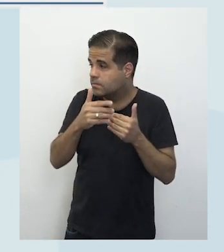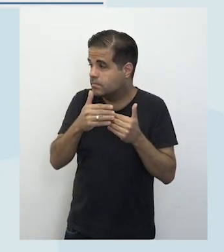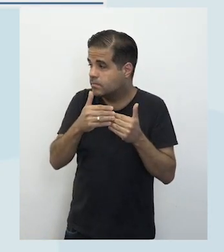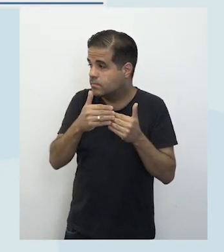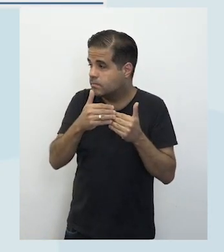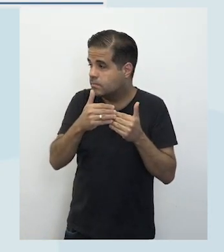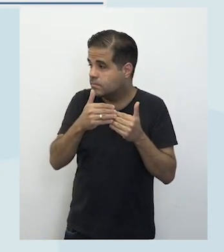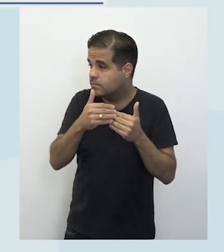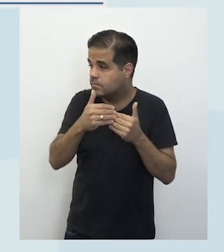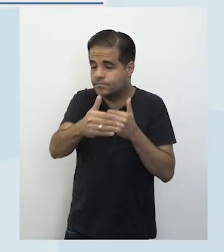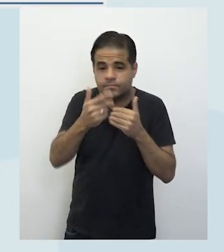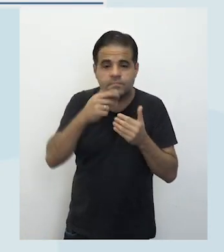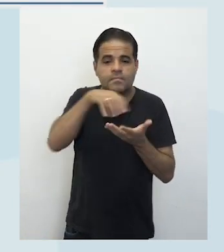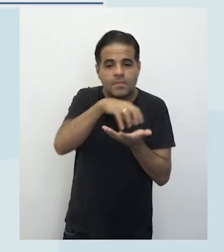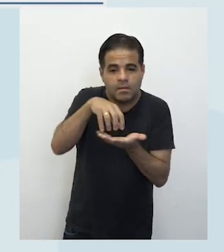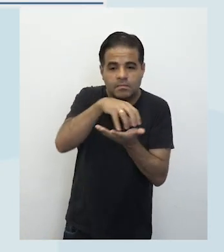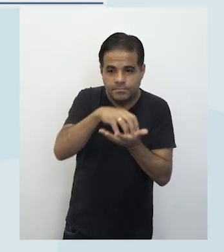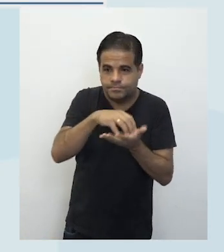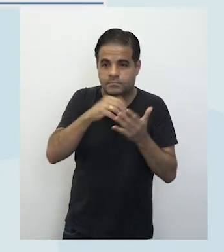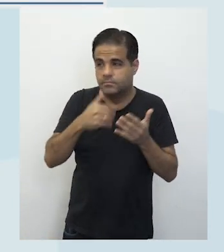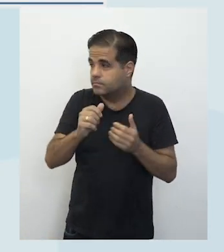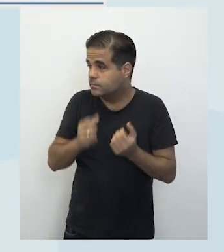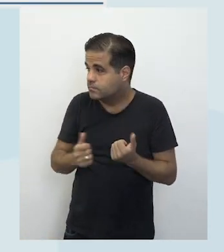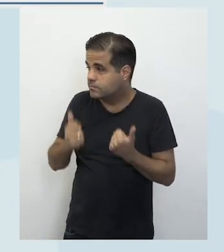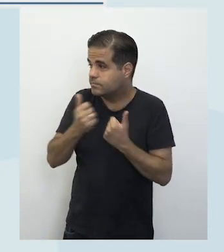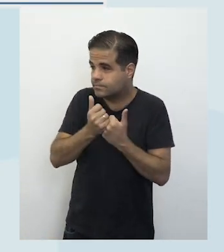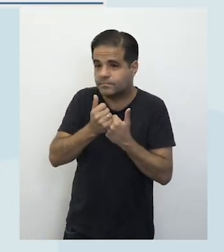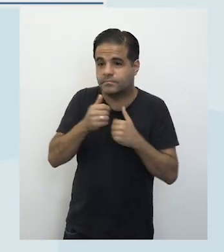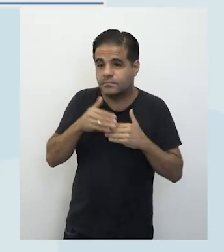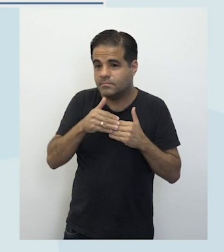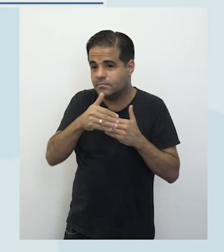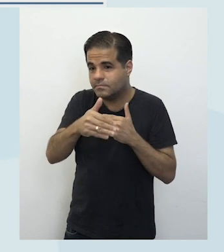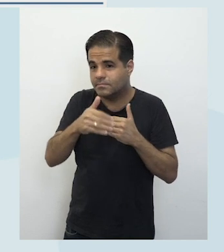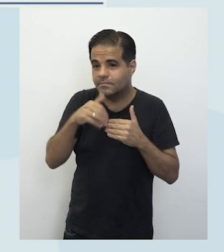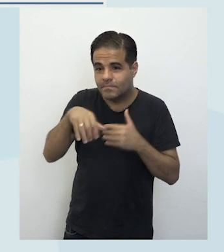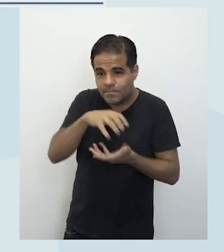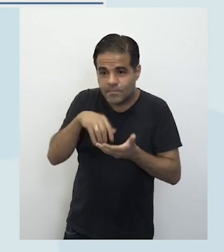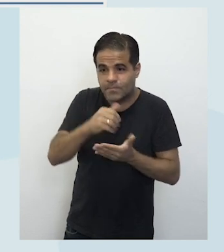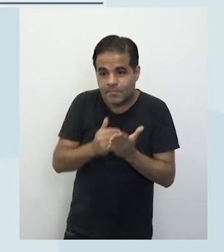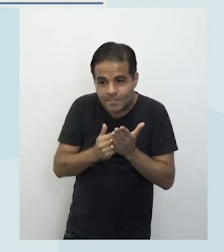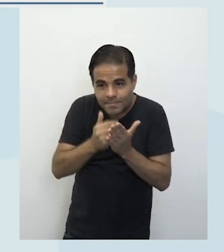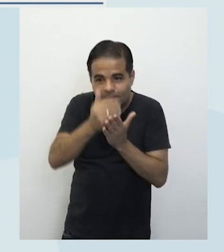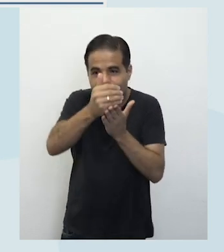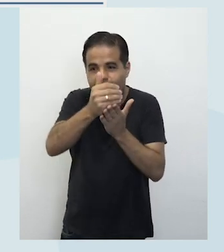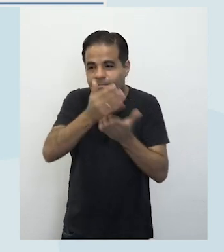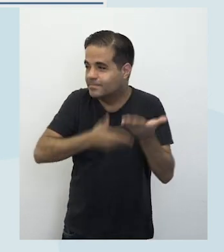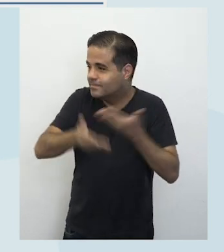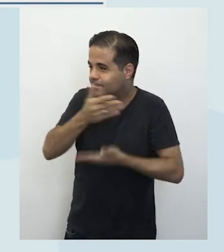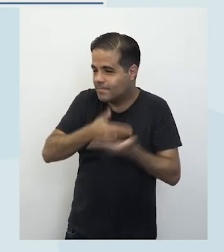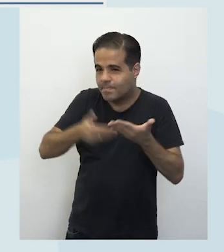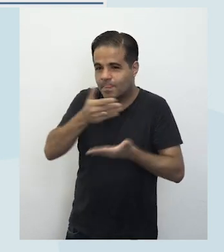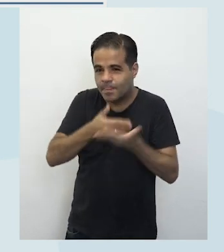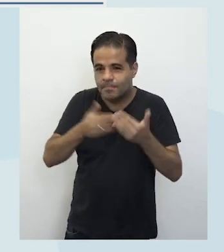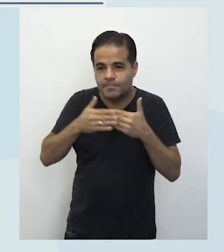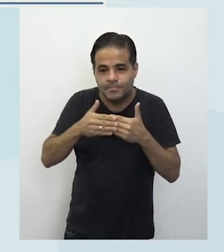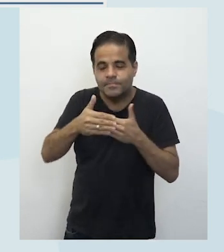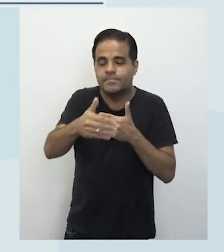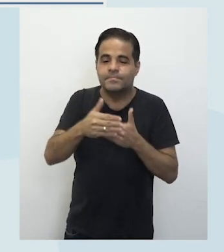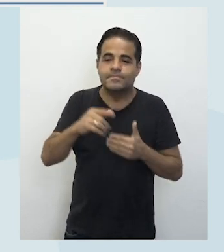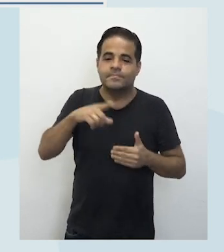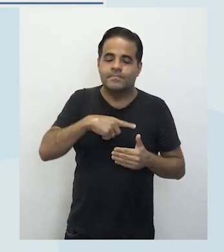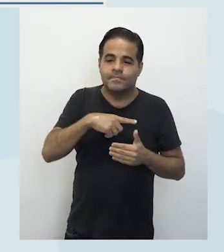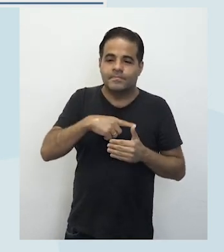PIB por setor. Contribuição para a taxa real de crescimento interanual. Então, a gente tem